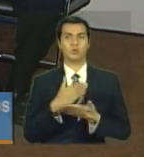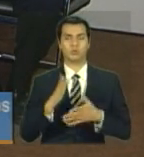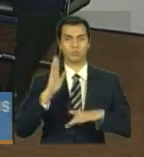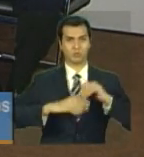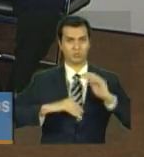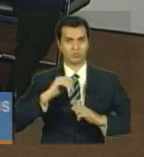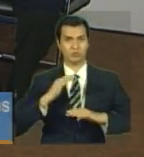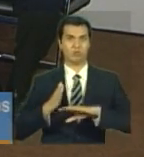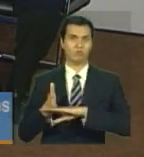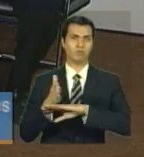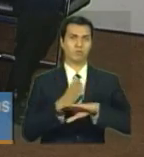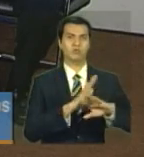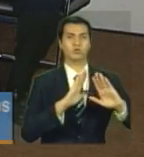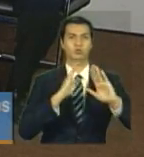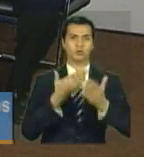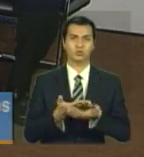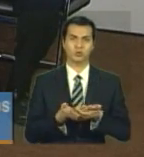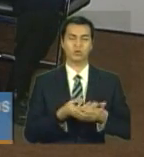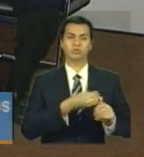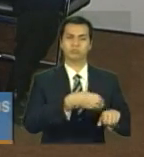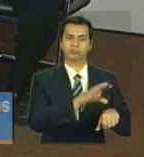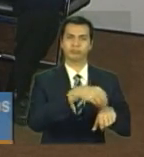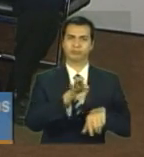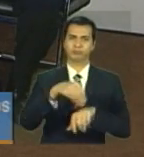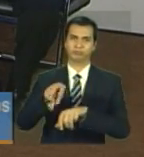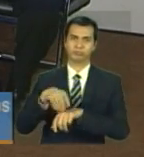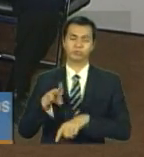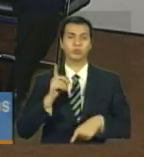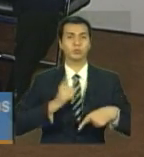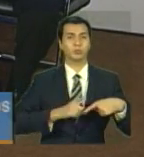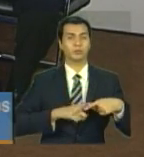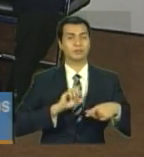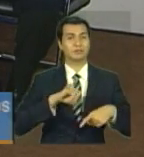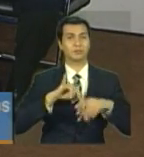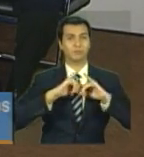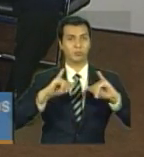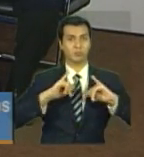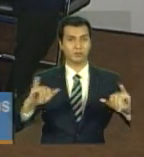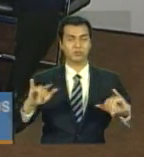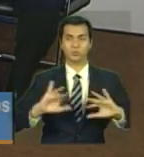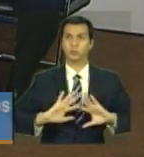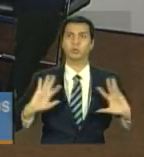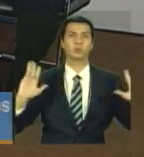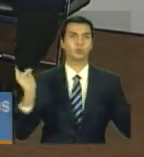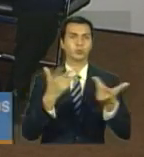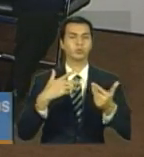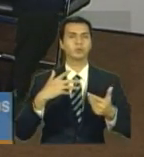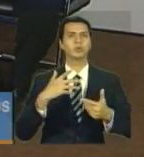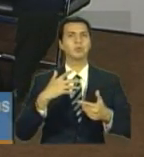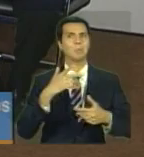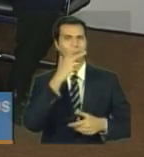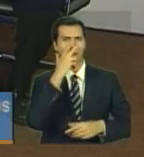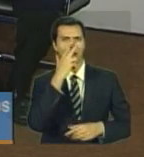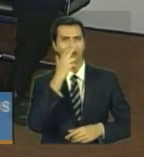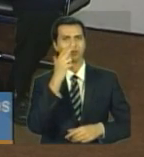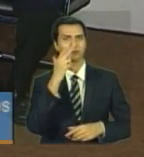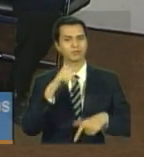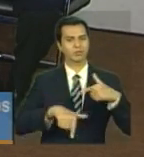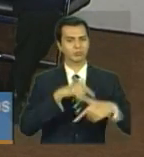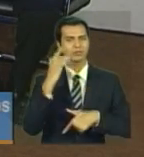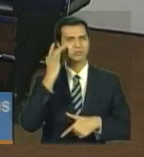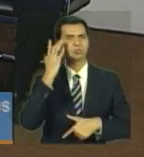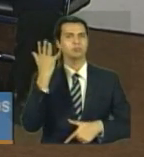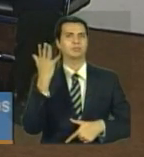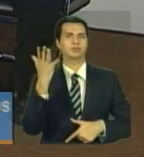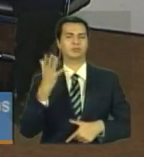escolas, visando que, se o acesso à informação está disponível a todos, fica mais fácil de se atuar?